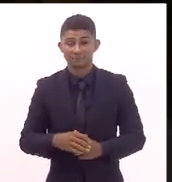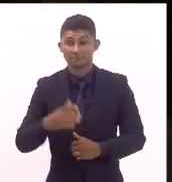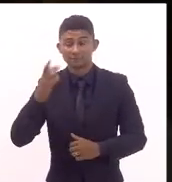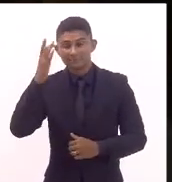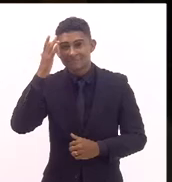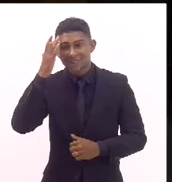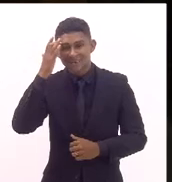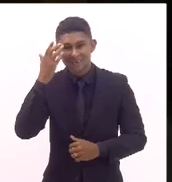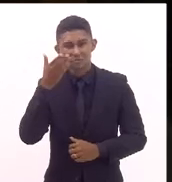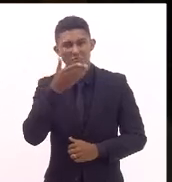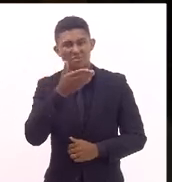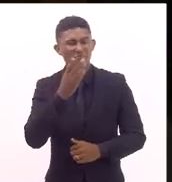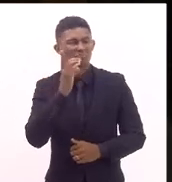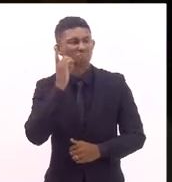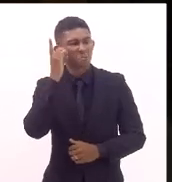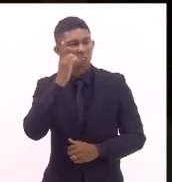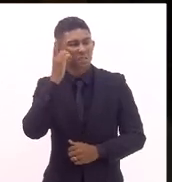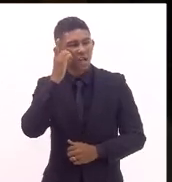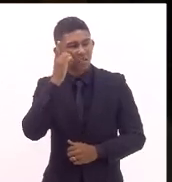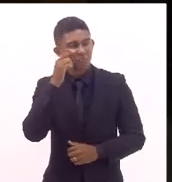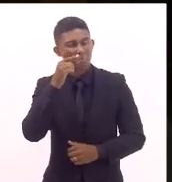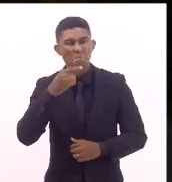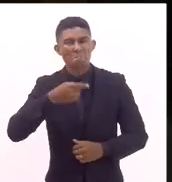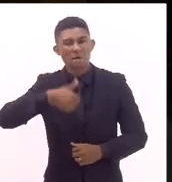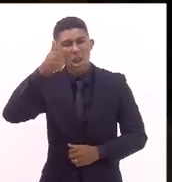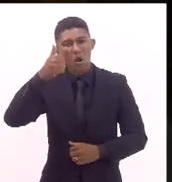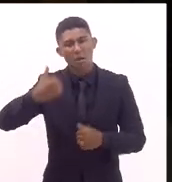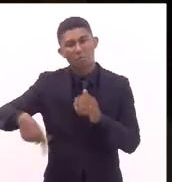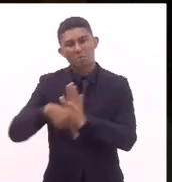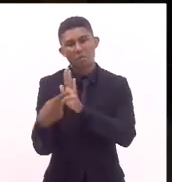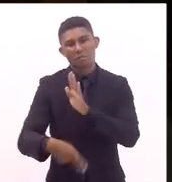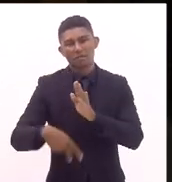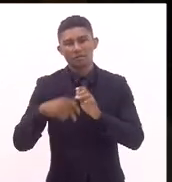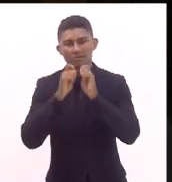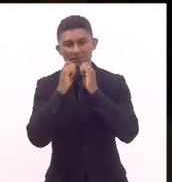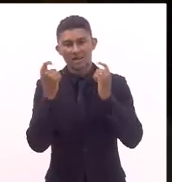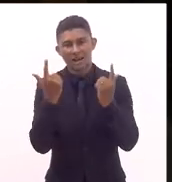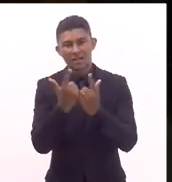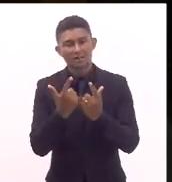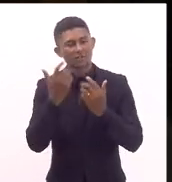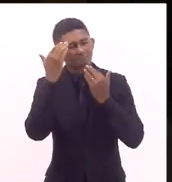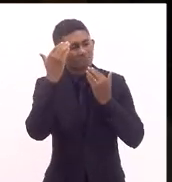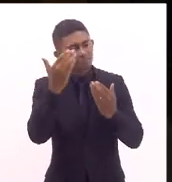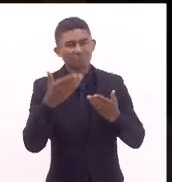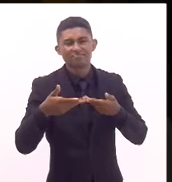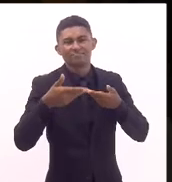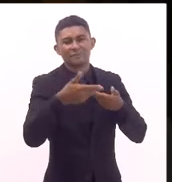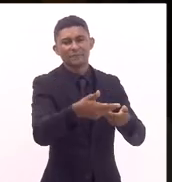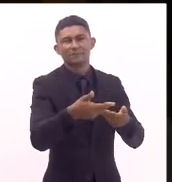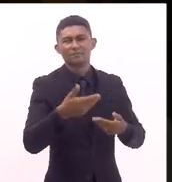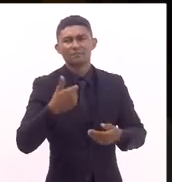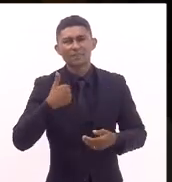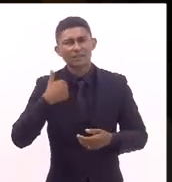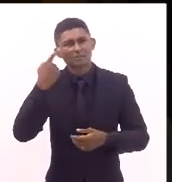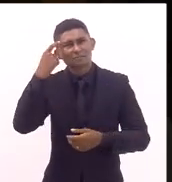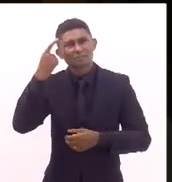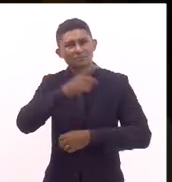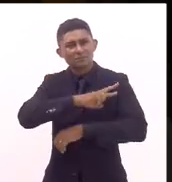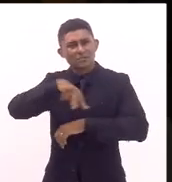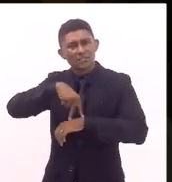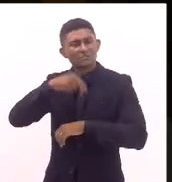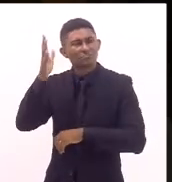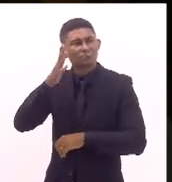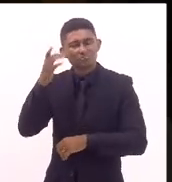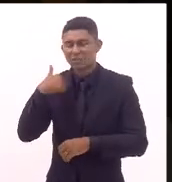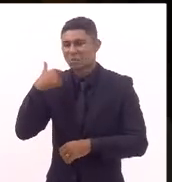acho o deputado mais preparado desta Assembleia e eu agradeço essa oportunidade não pensava em usar da palavra